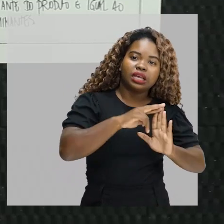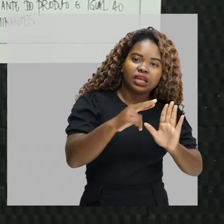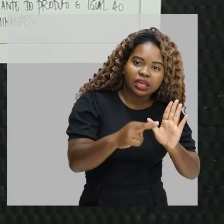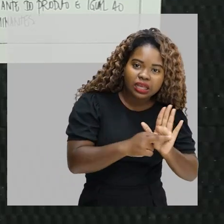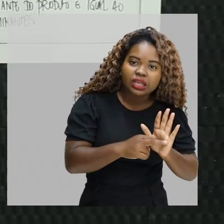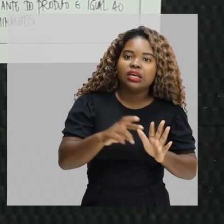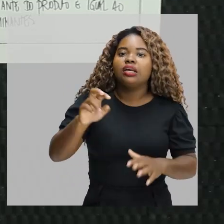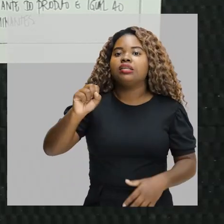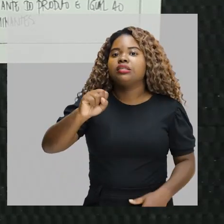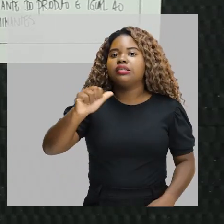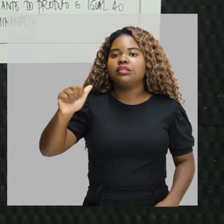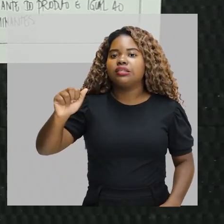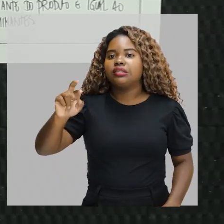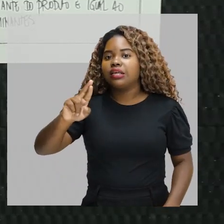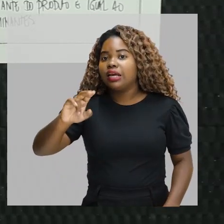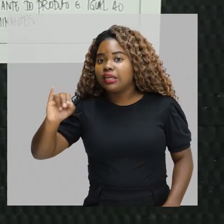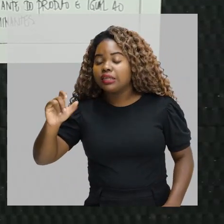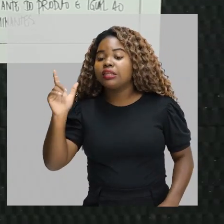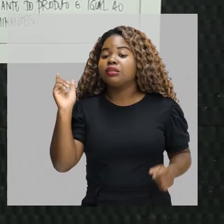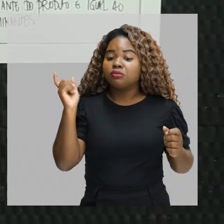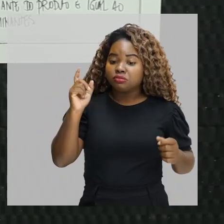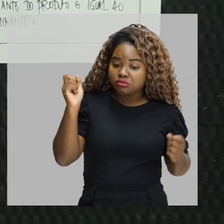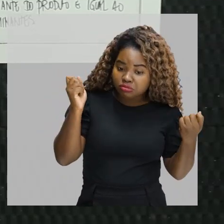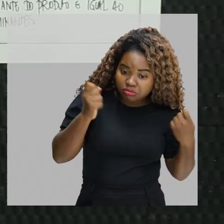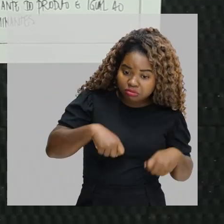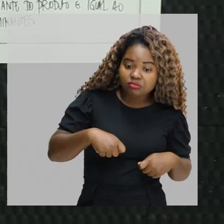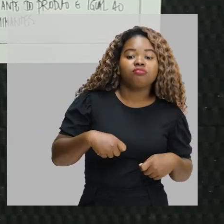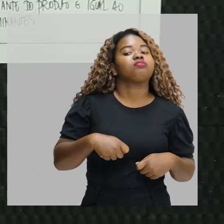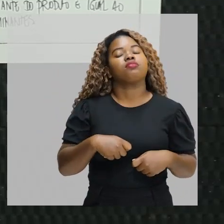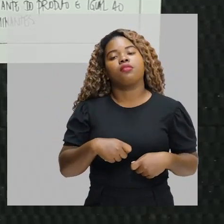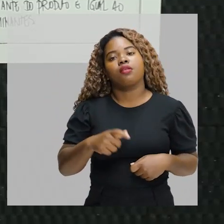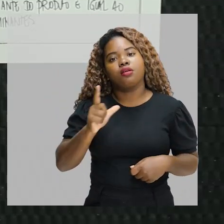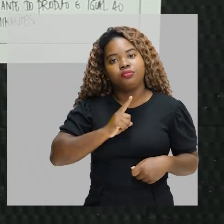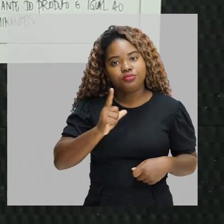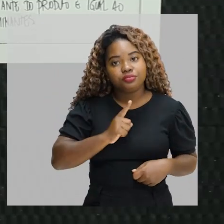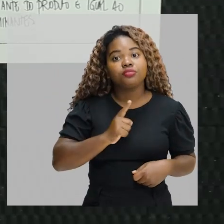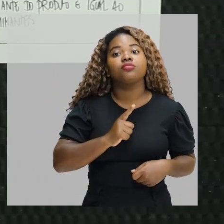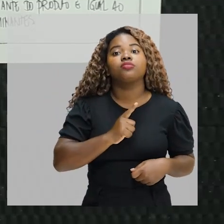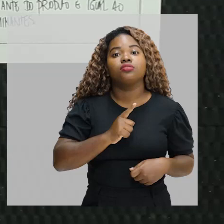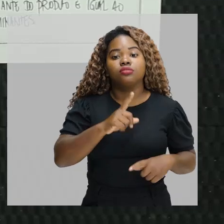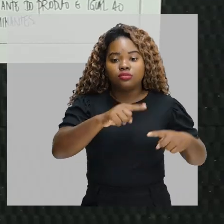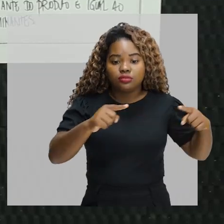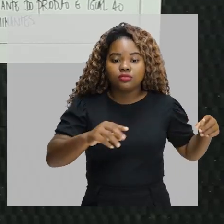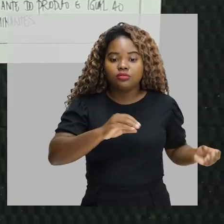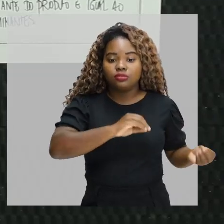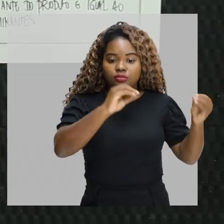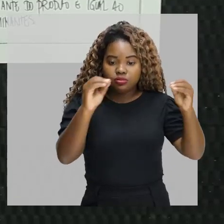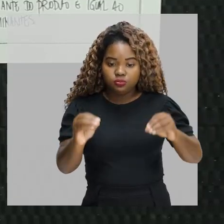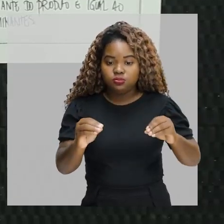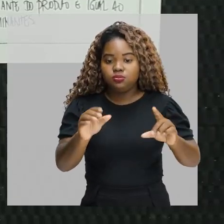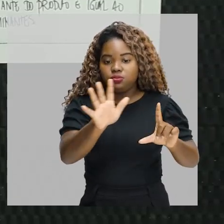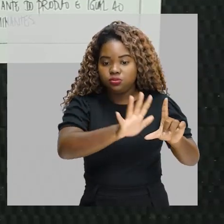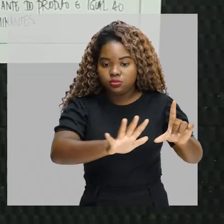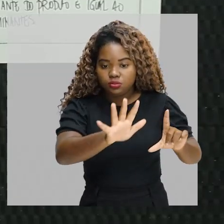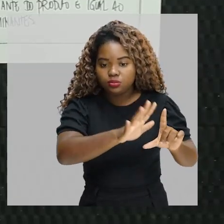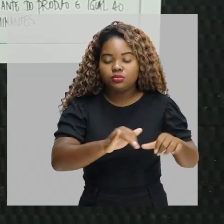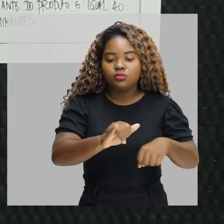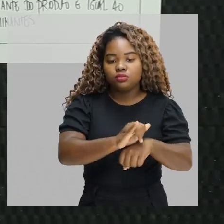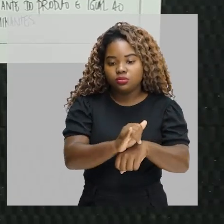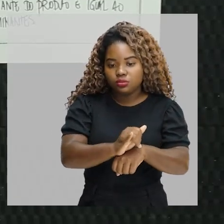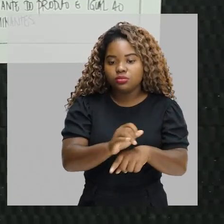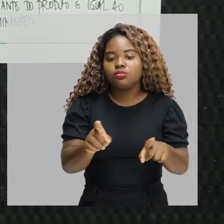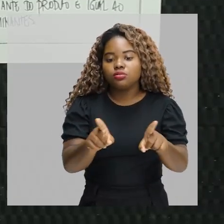já tem material disponível para vocês lá na plataforma, no canal do YouTube. Quem não assistiu essas aulas, por favor, vai estar lá